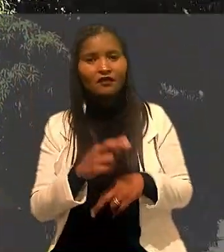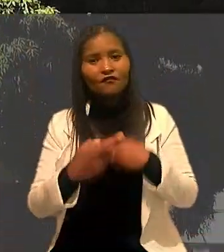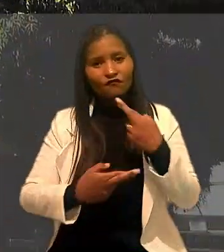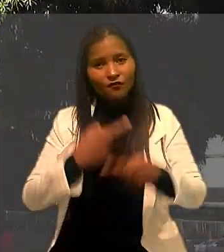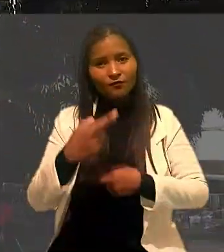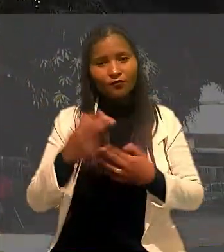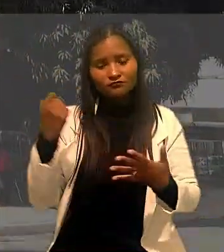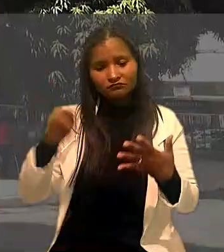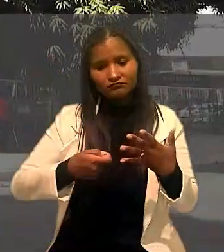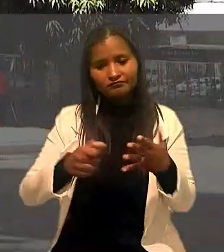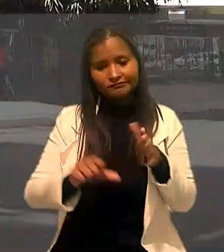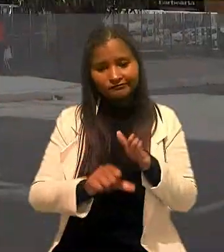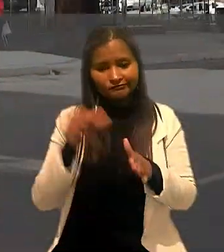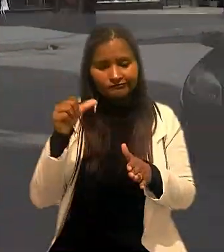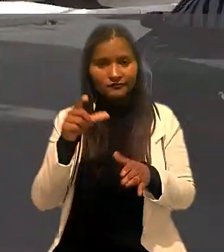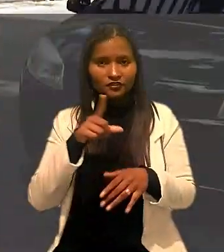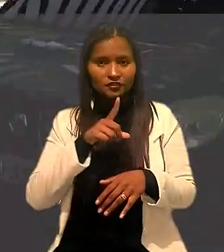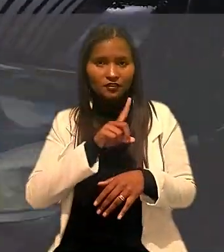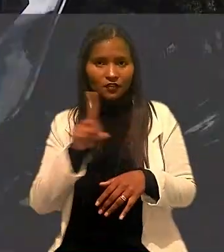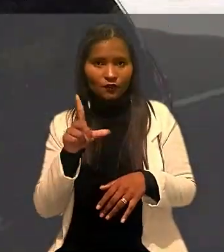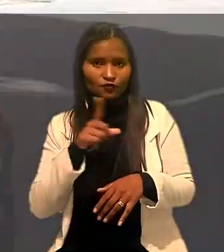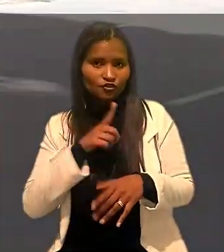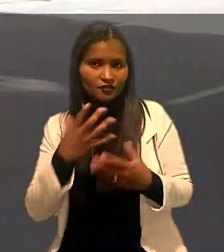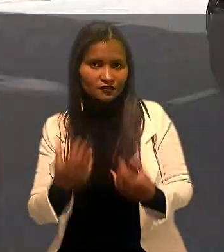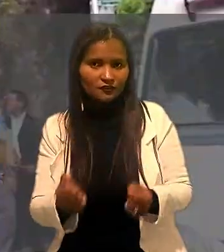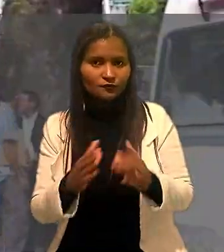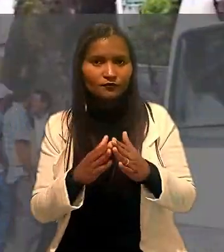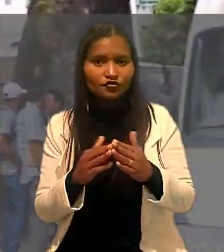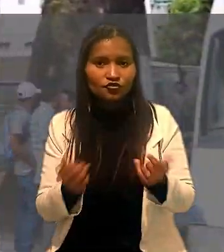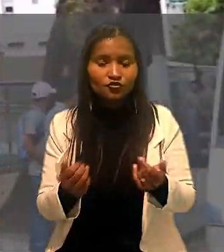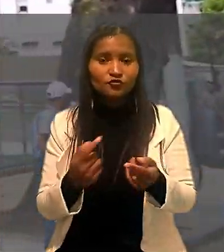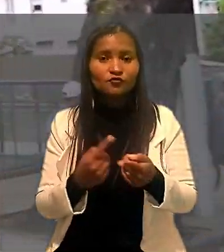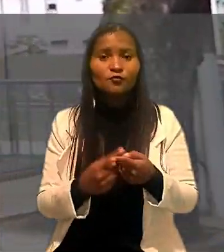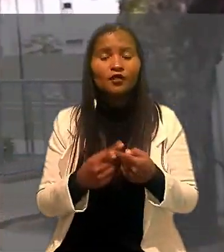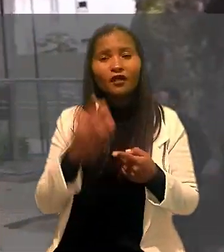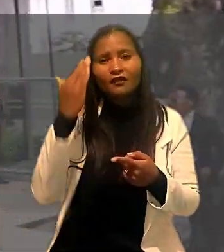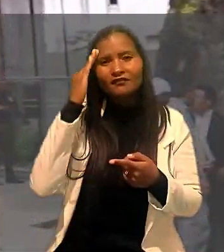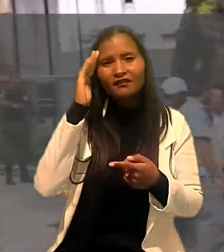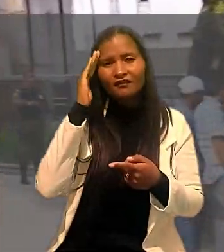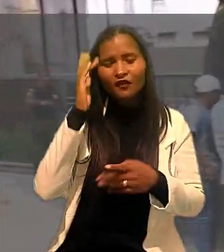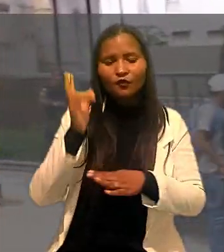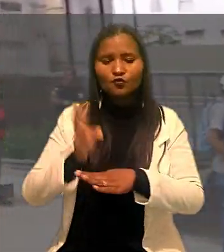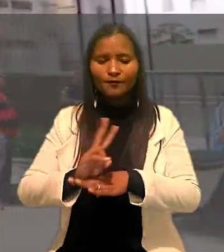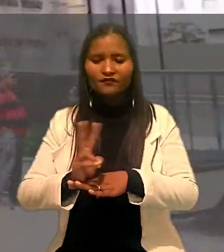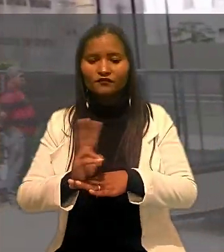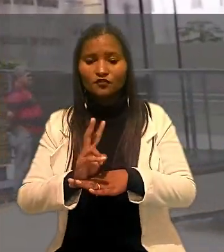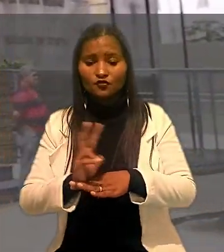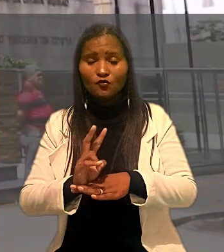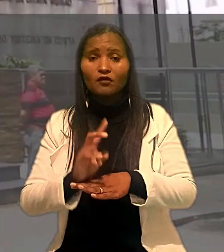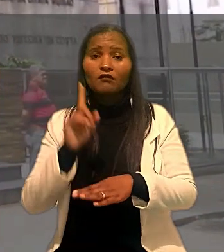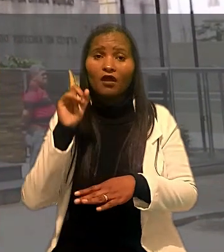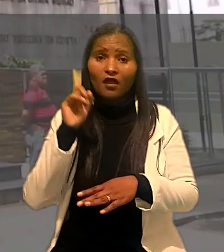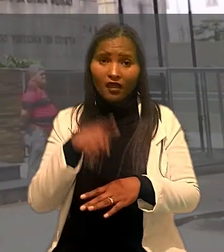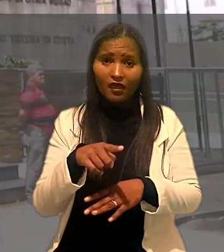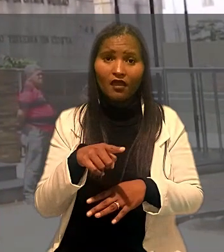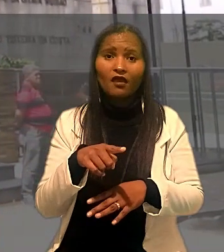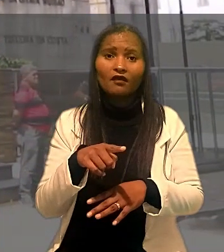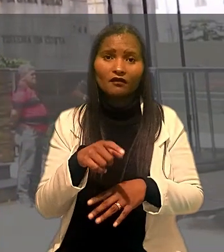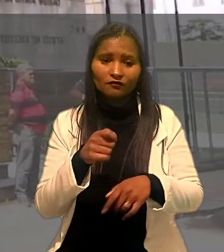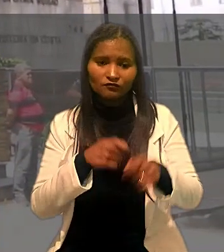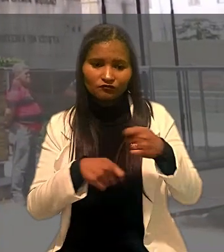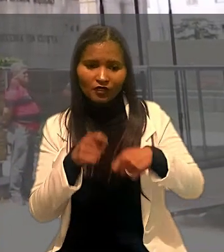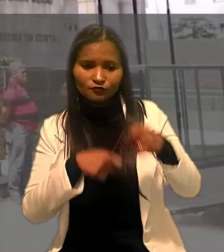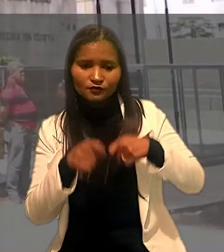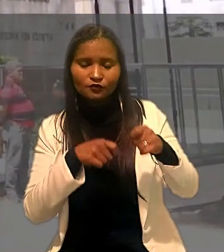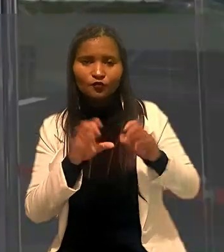que havia negado o pedido. O entendimento foi que o supervisor era administrador do grupo de WhatsApp e que